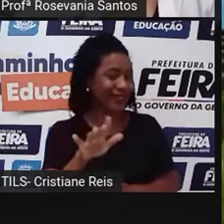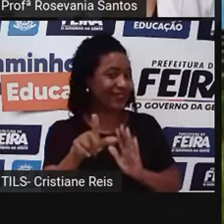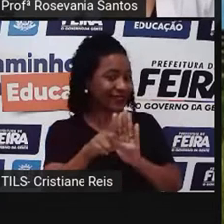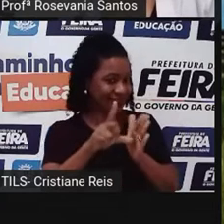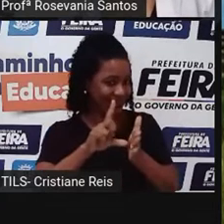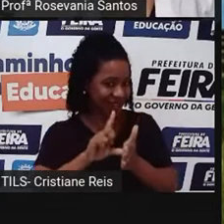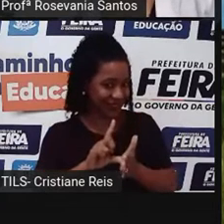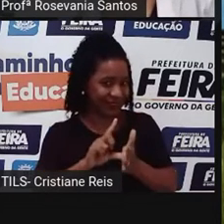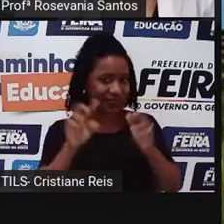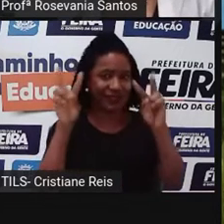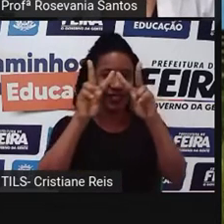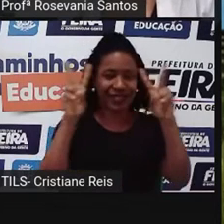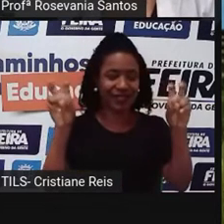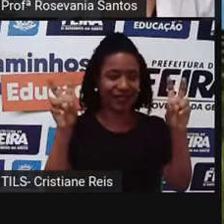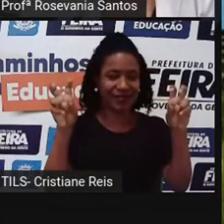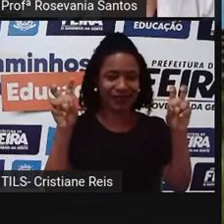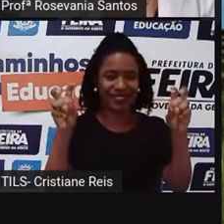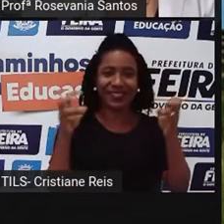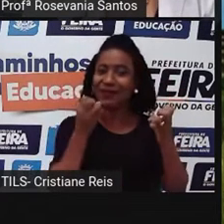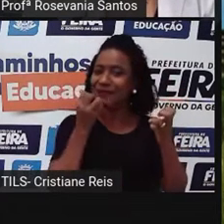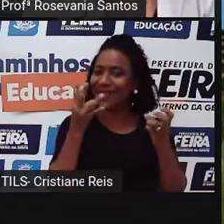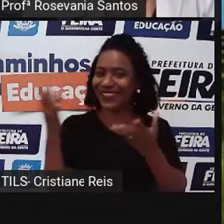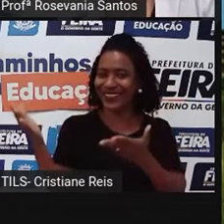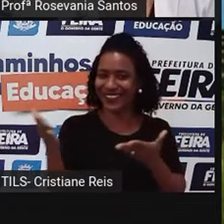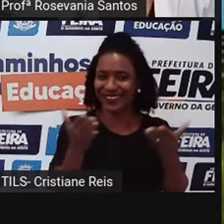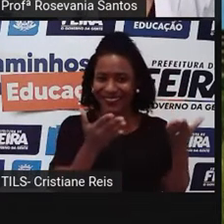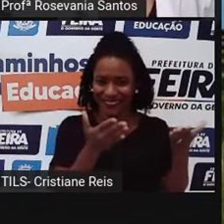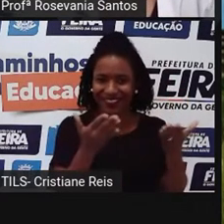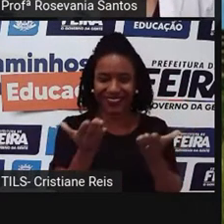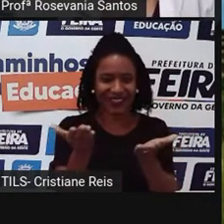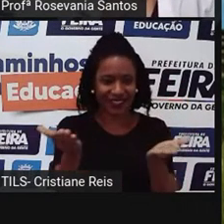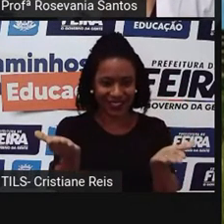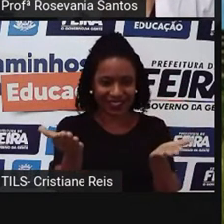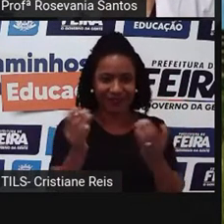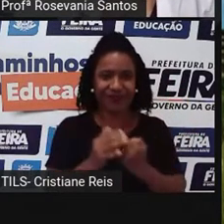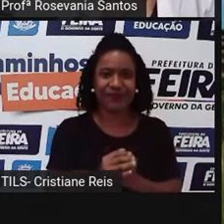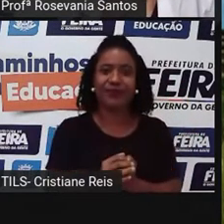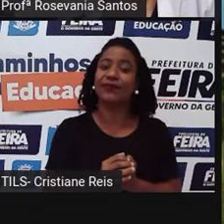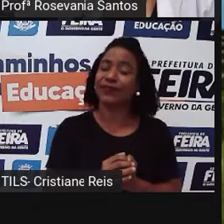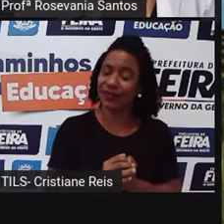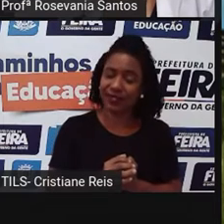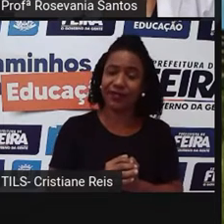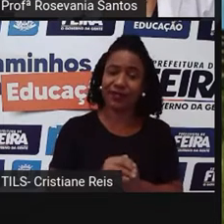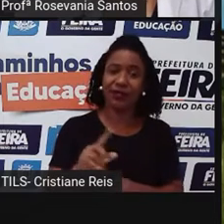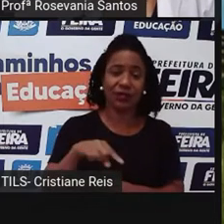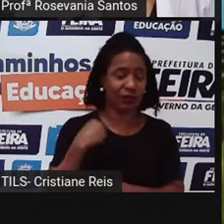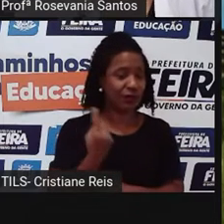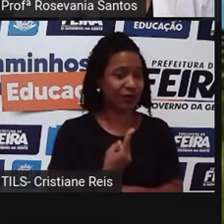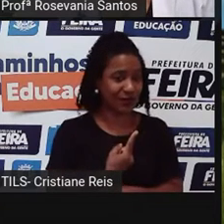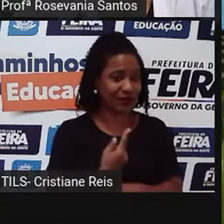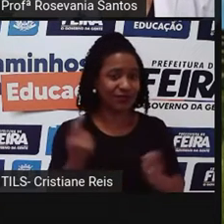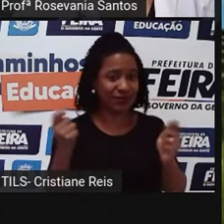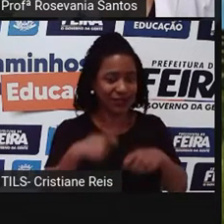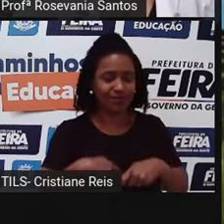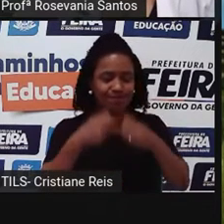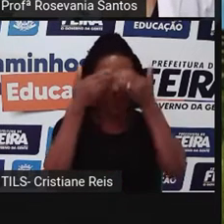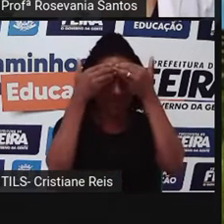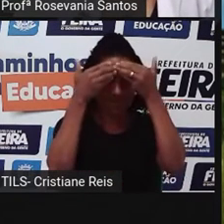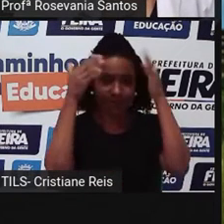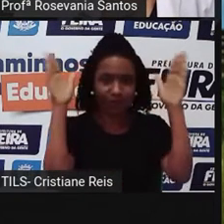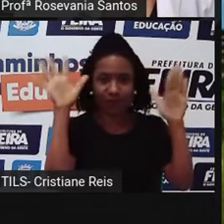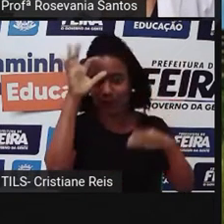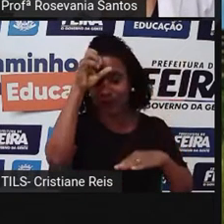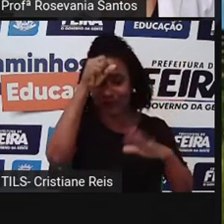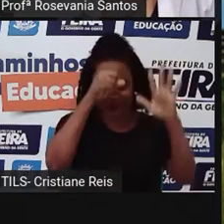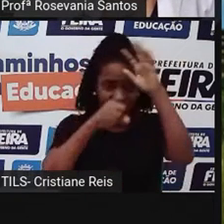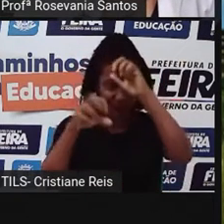eu trazer essa mensagenzinha, né, de boas-vindas para vocês. É, sempre há tempo para se abrir ao conhecimento e